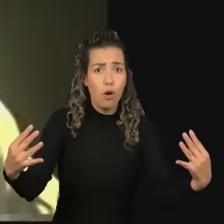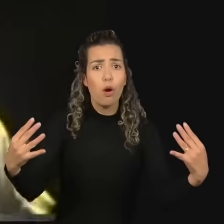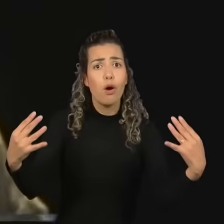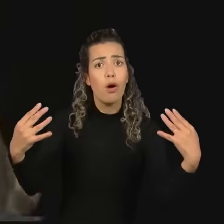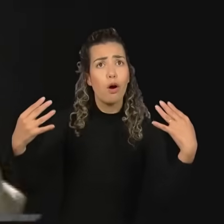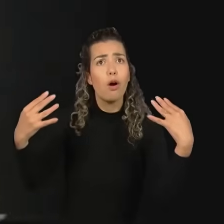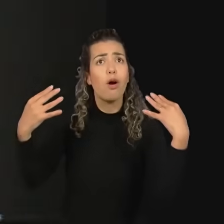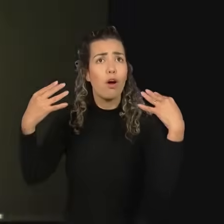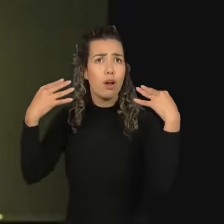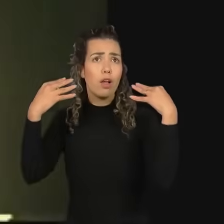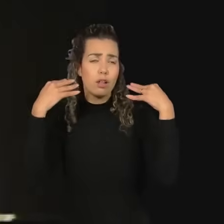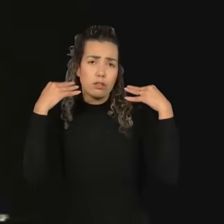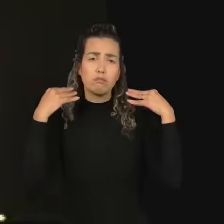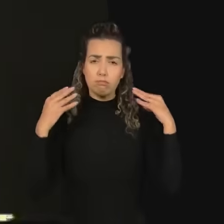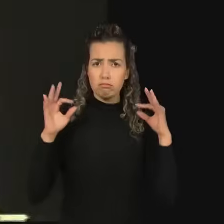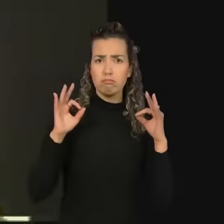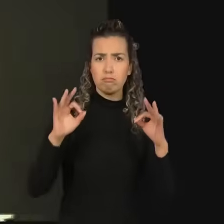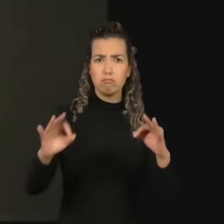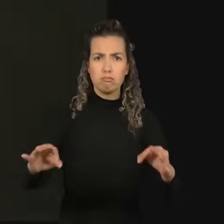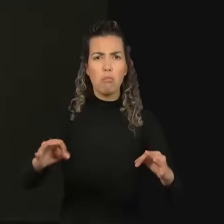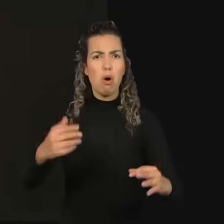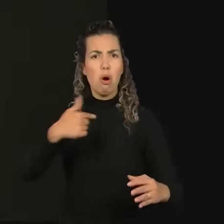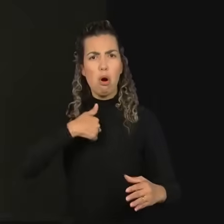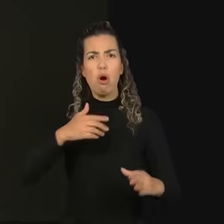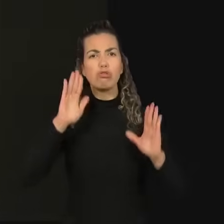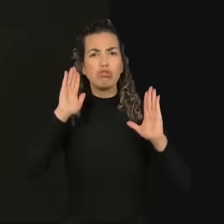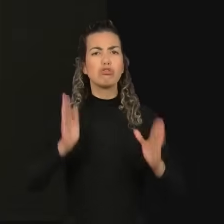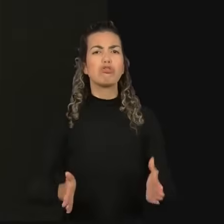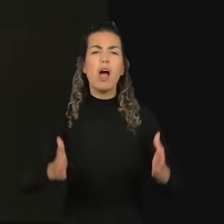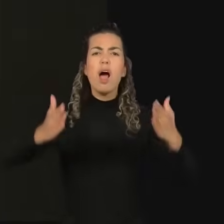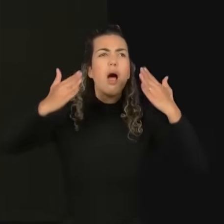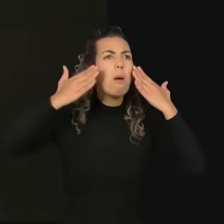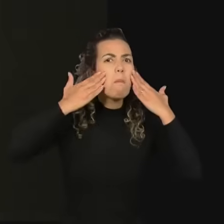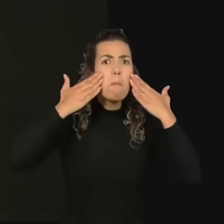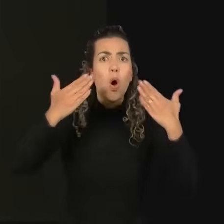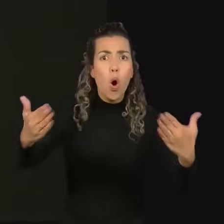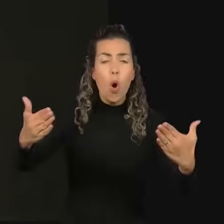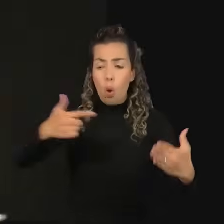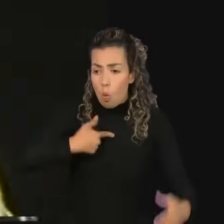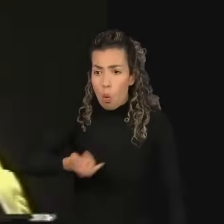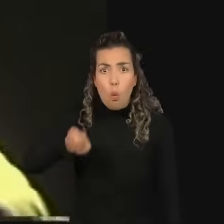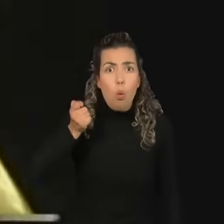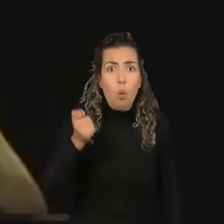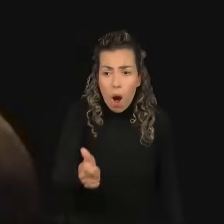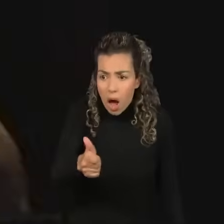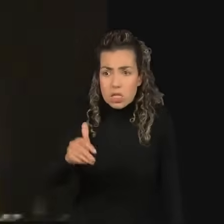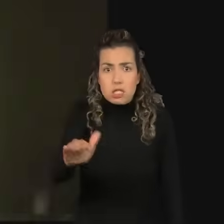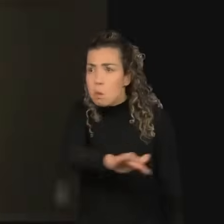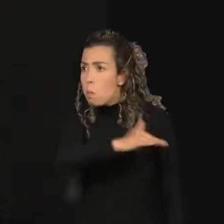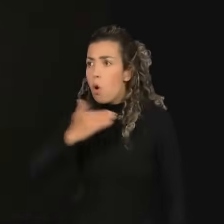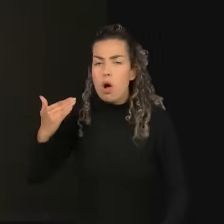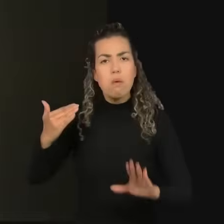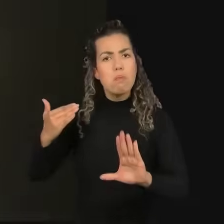boas novas. Eu vi a cara da morte, ela tava viva.